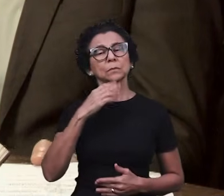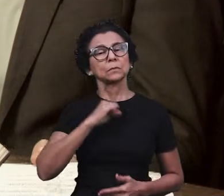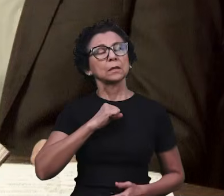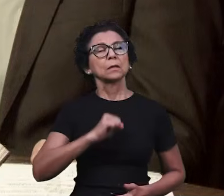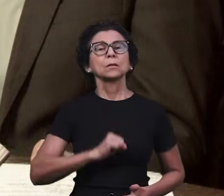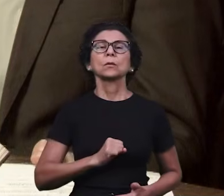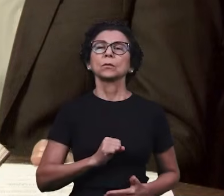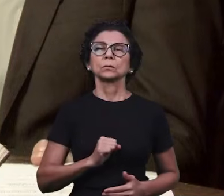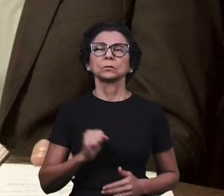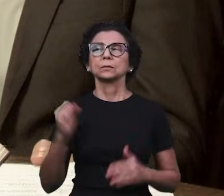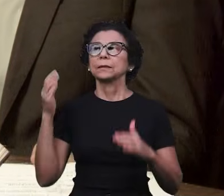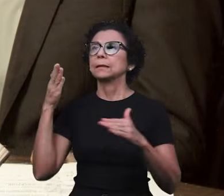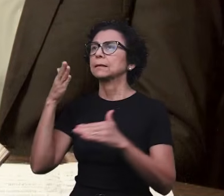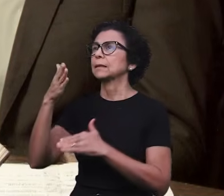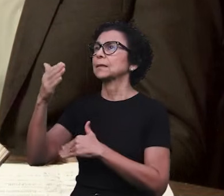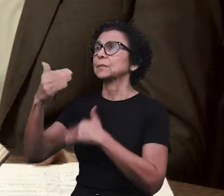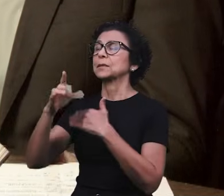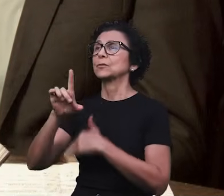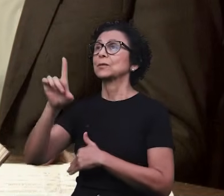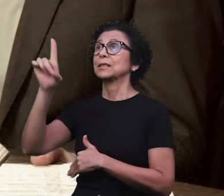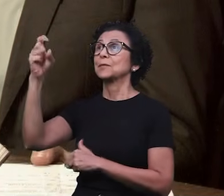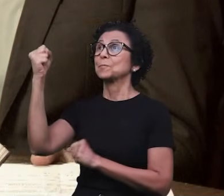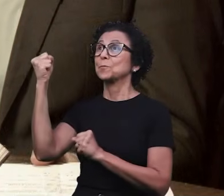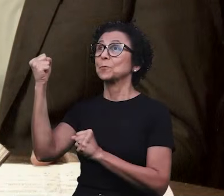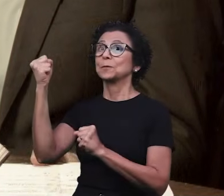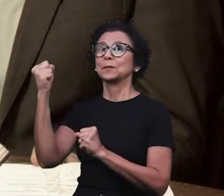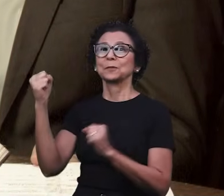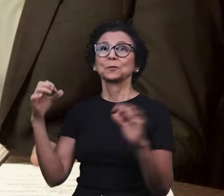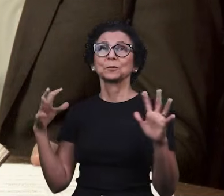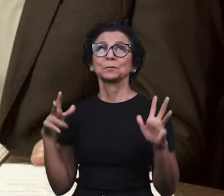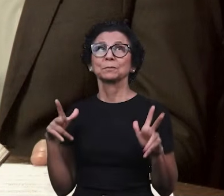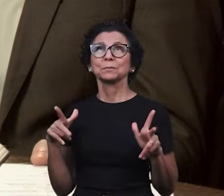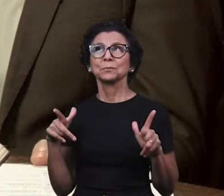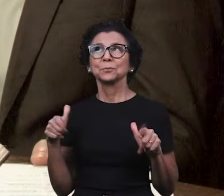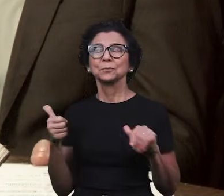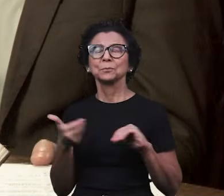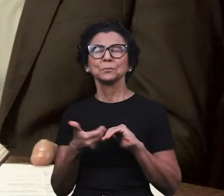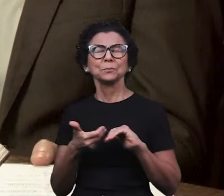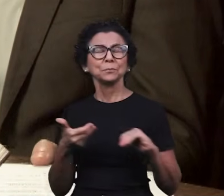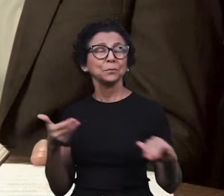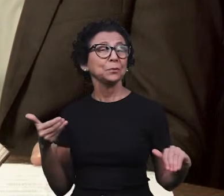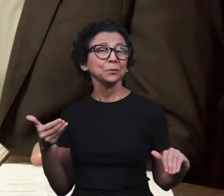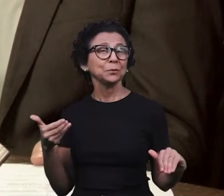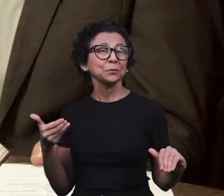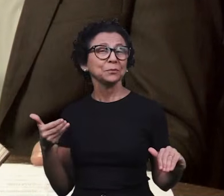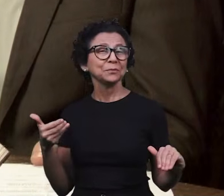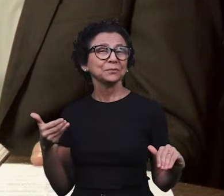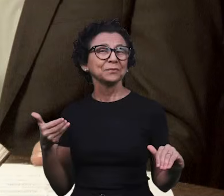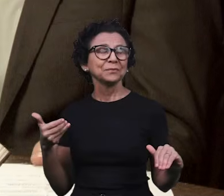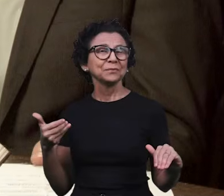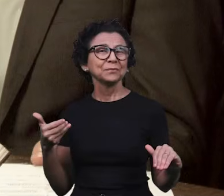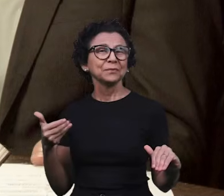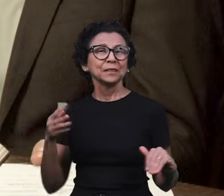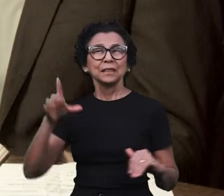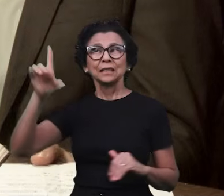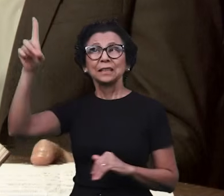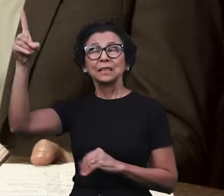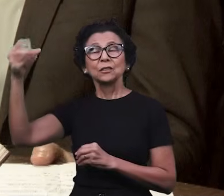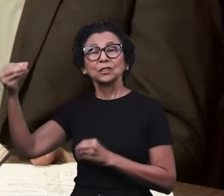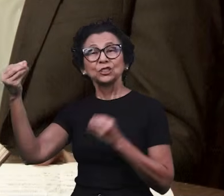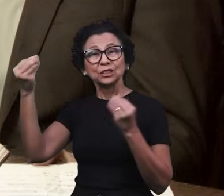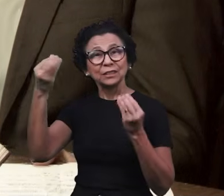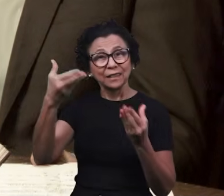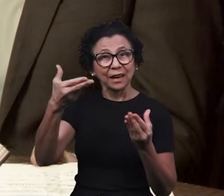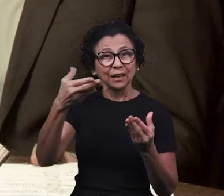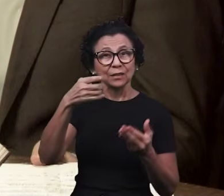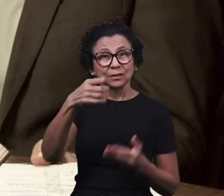de um Deus poderoso, de um Deus rico, de um Deus santo. E Deus vai te dar. Não é você que tem. É